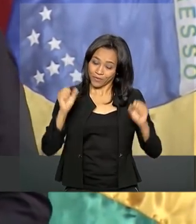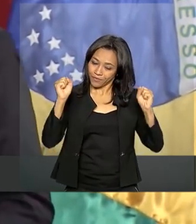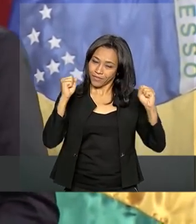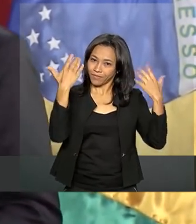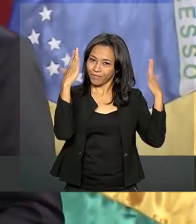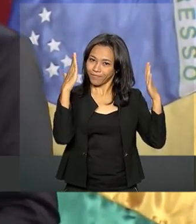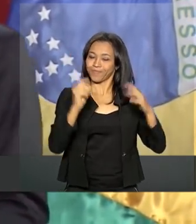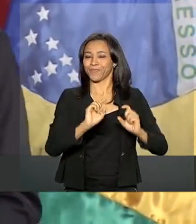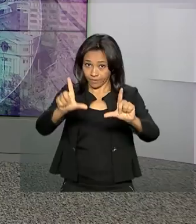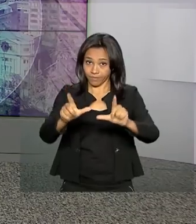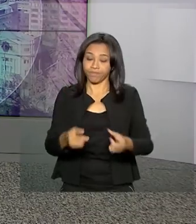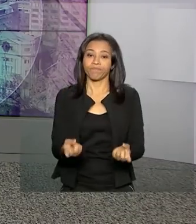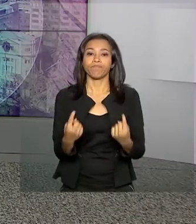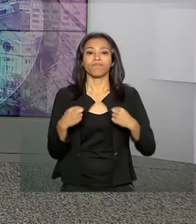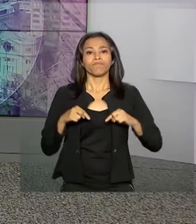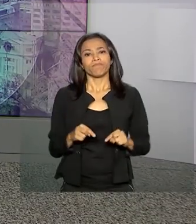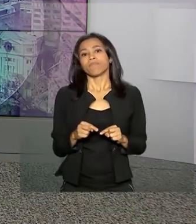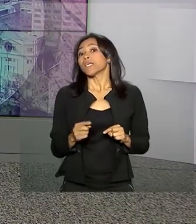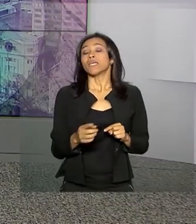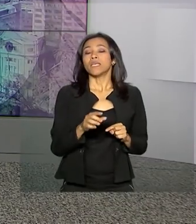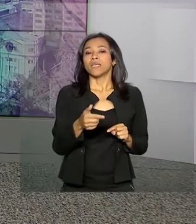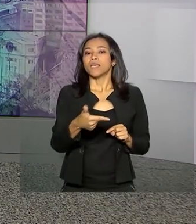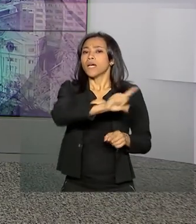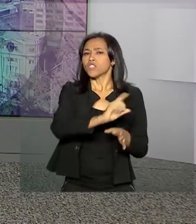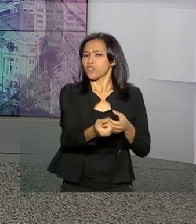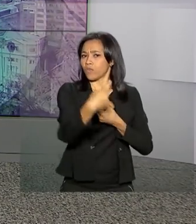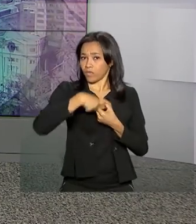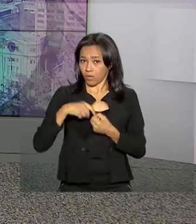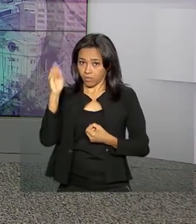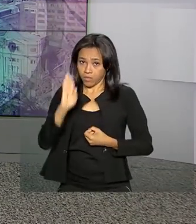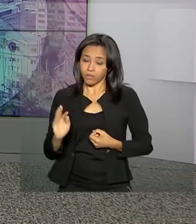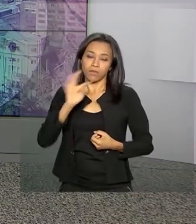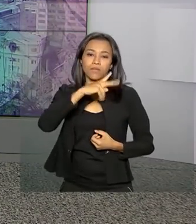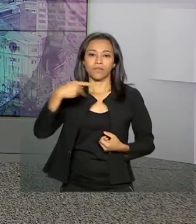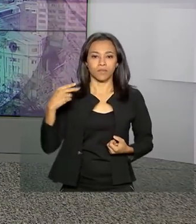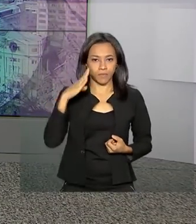o Chile. E antes de voltar ao Brasil, o presidente Jair